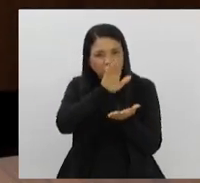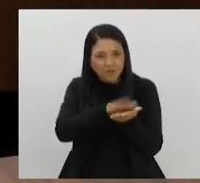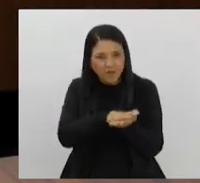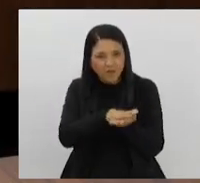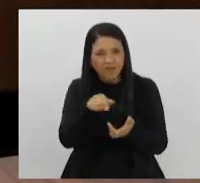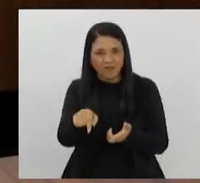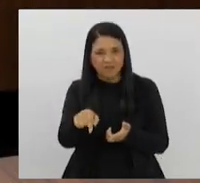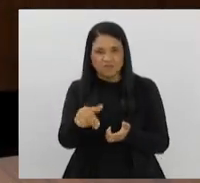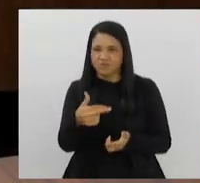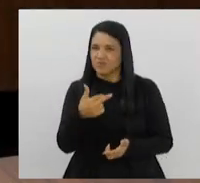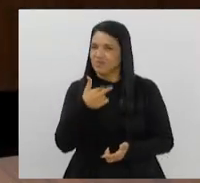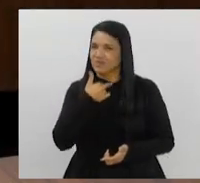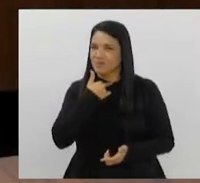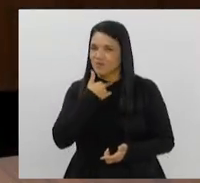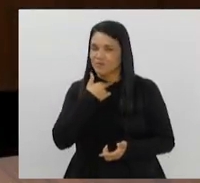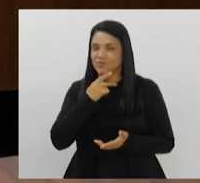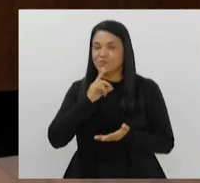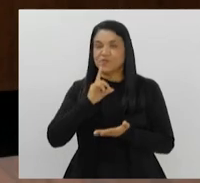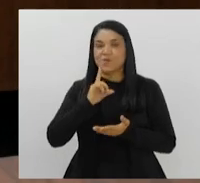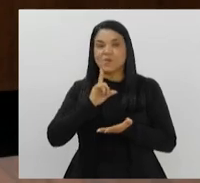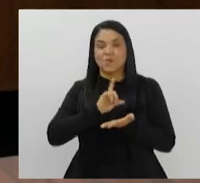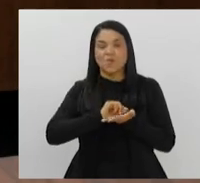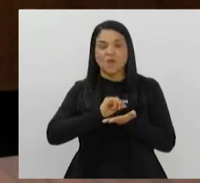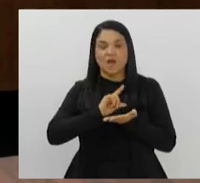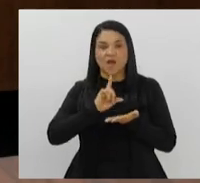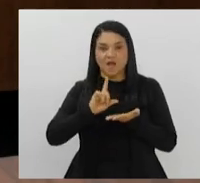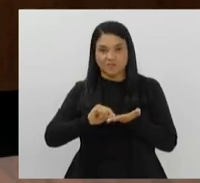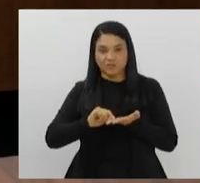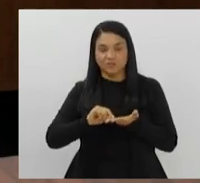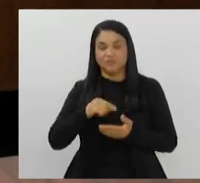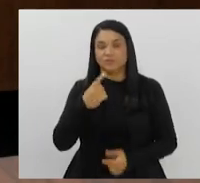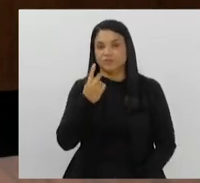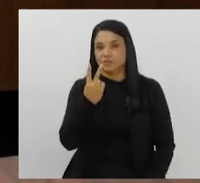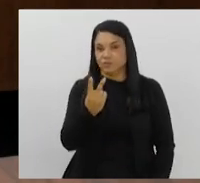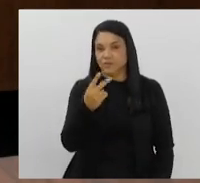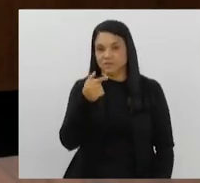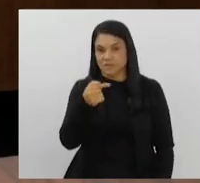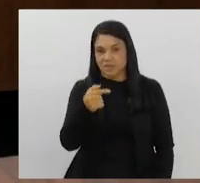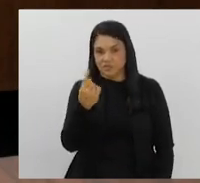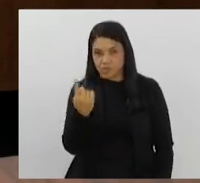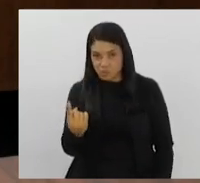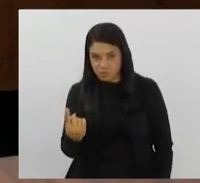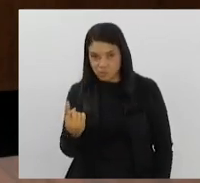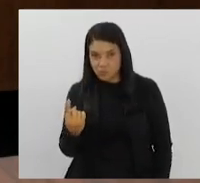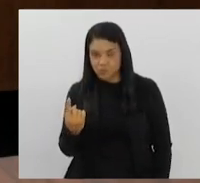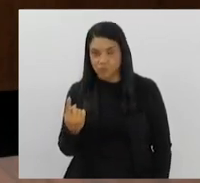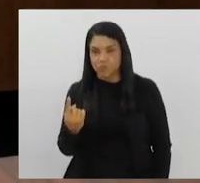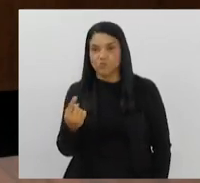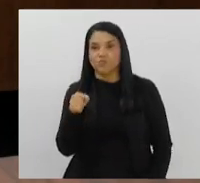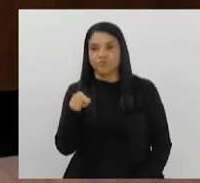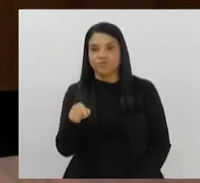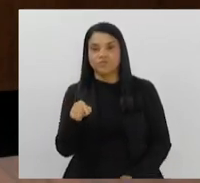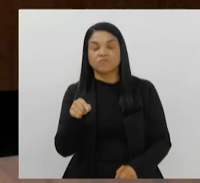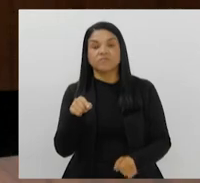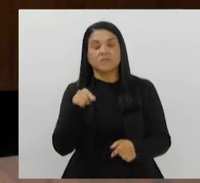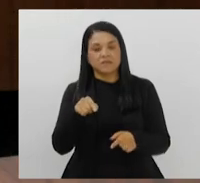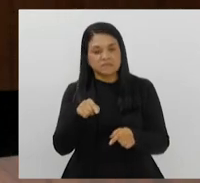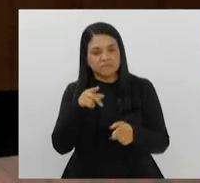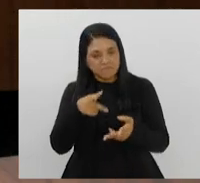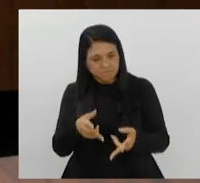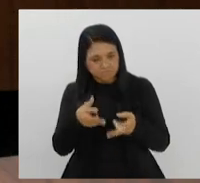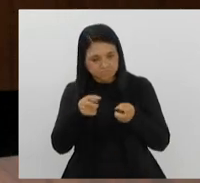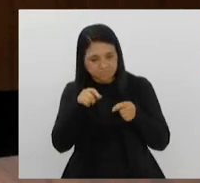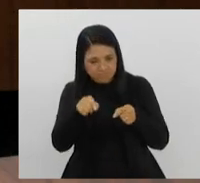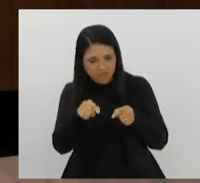ilegal. Até porque o artigo 271 do CTB reza no seguinte: sanada a irregularidade no local, o veículo